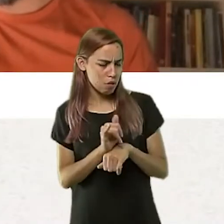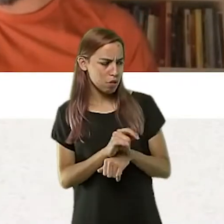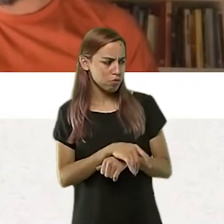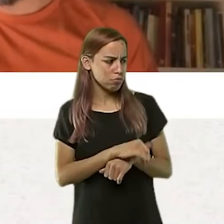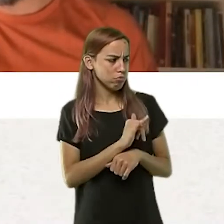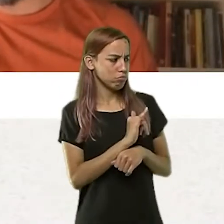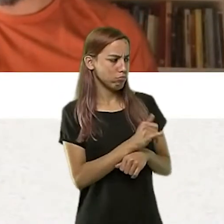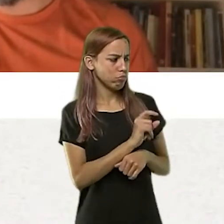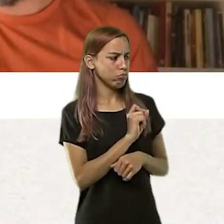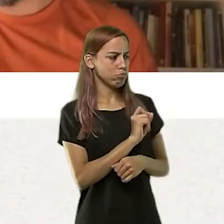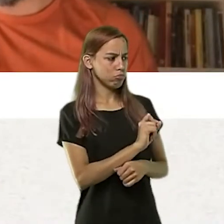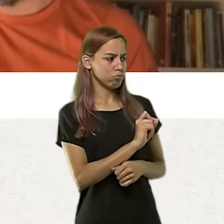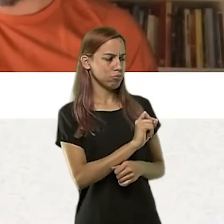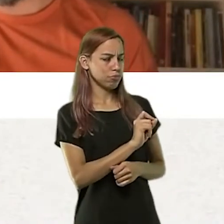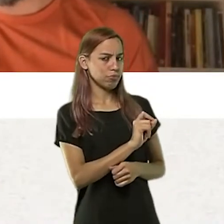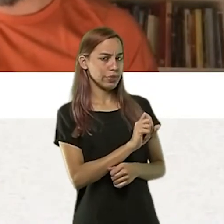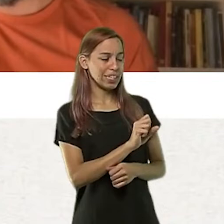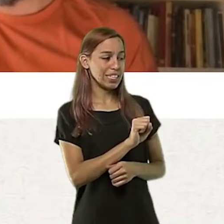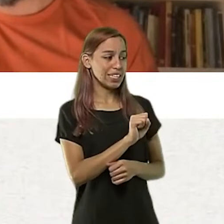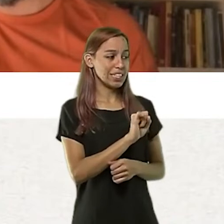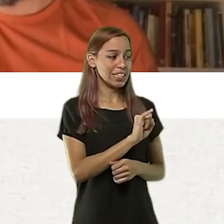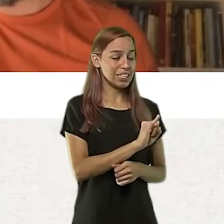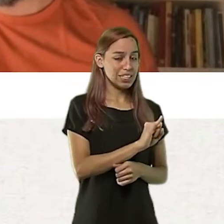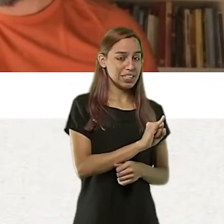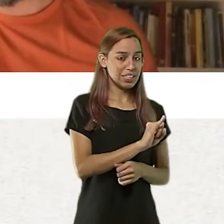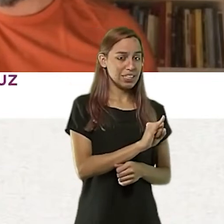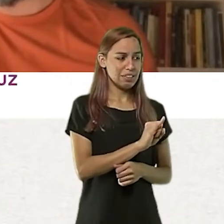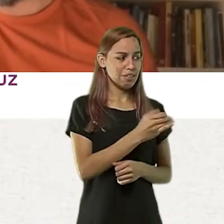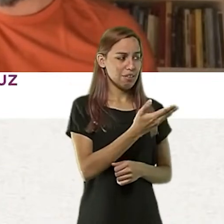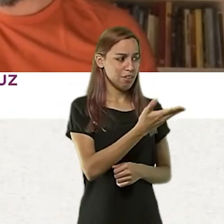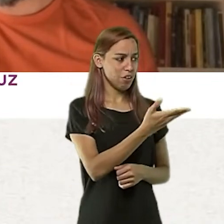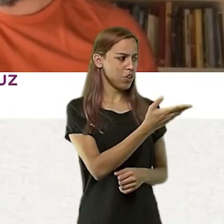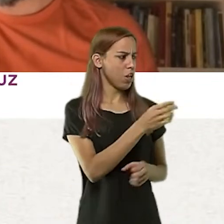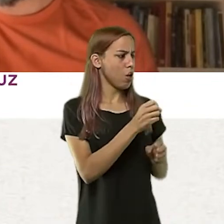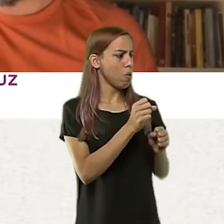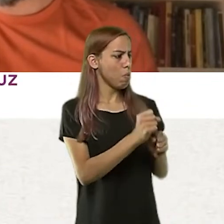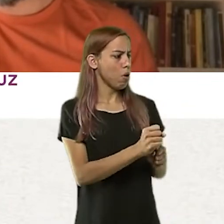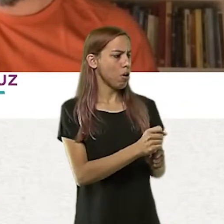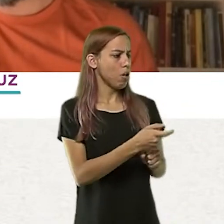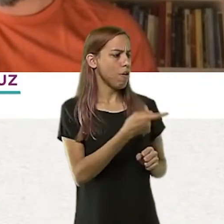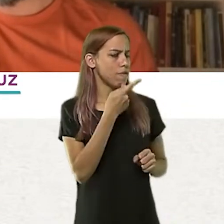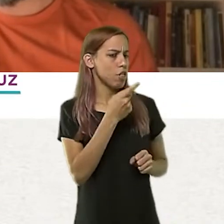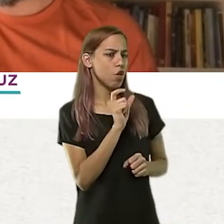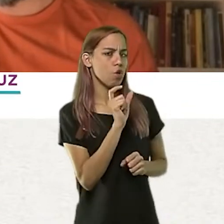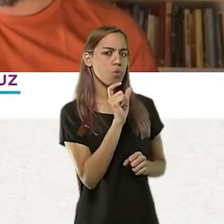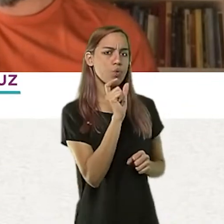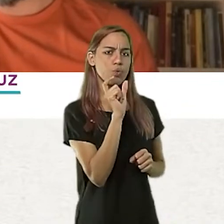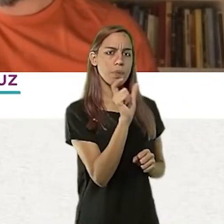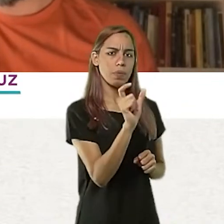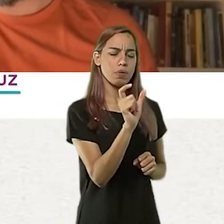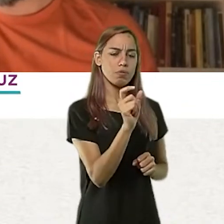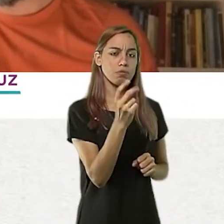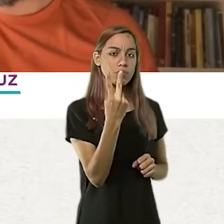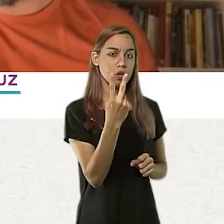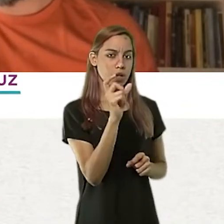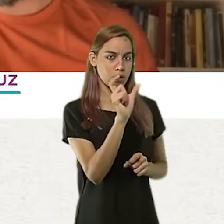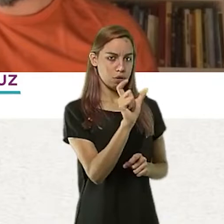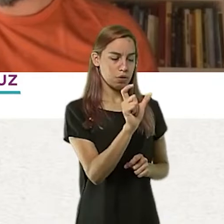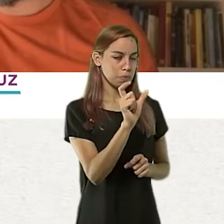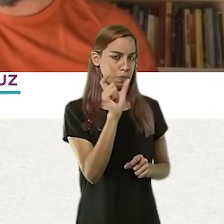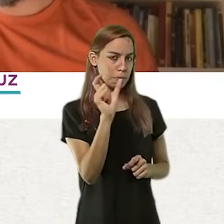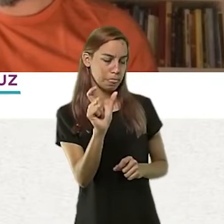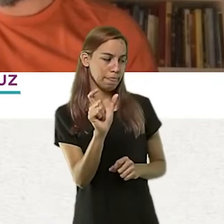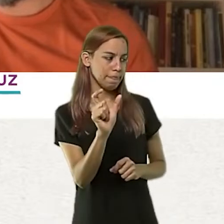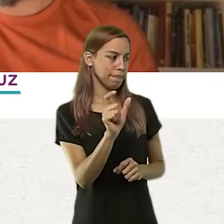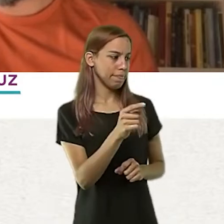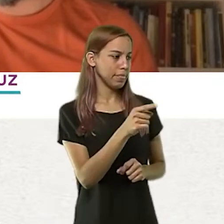pede se o Afonso Cruz pudesse falar 2 palavras sobre o monólogo que escreveu tendo como protagonista Inês